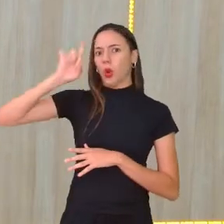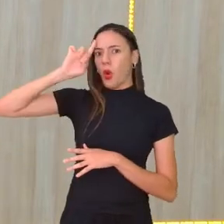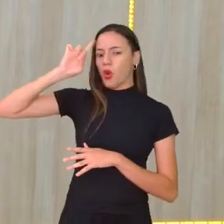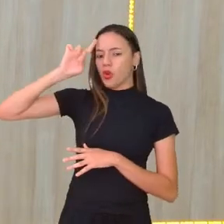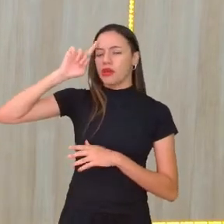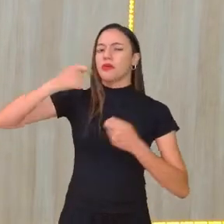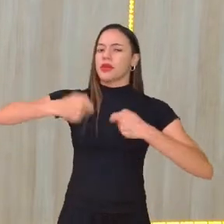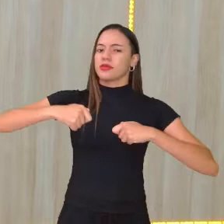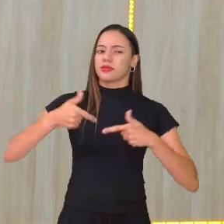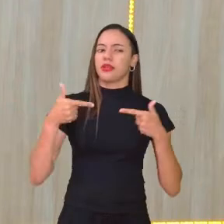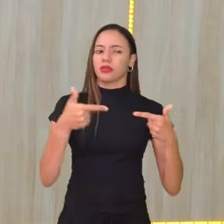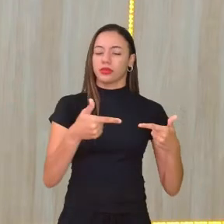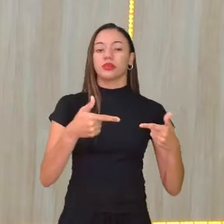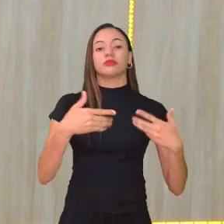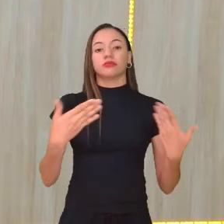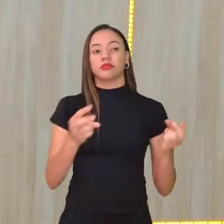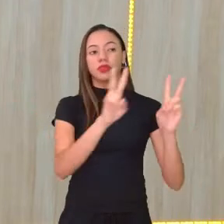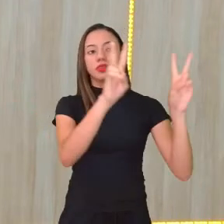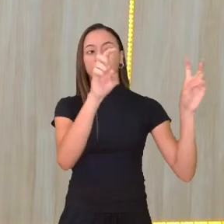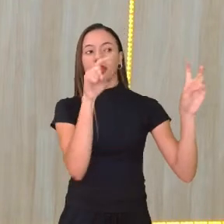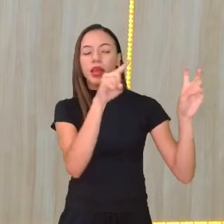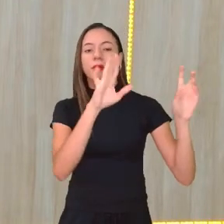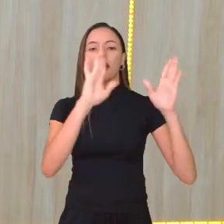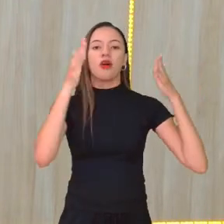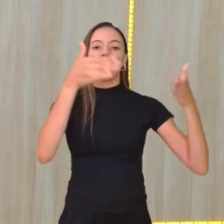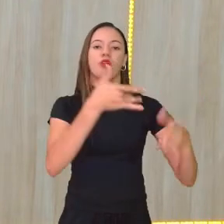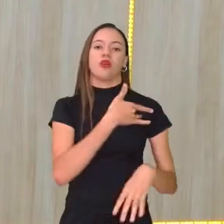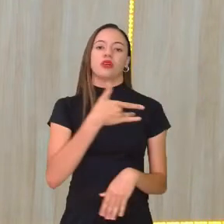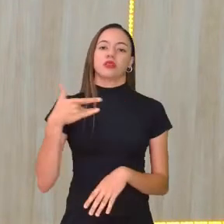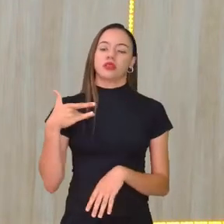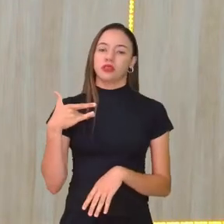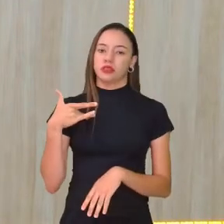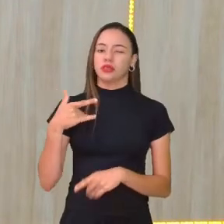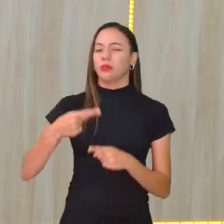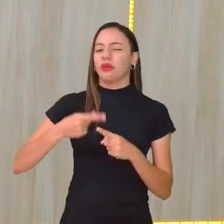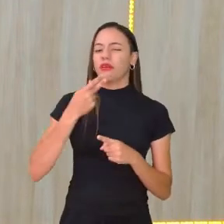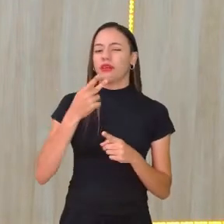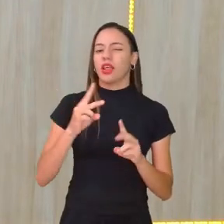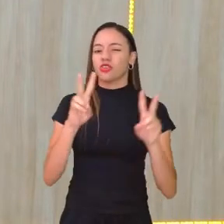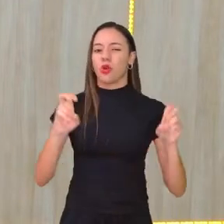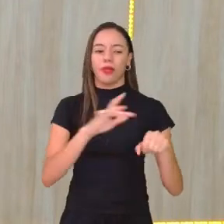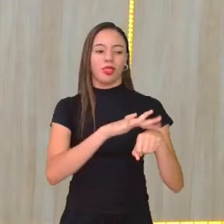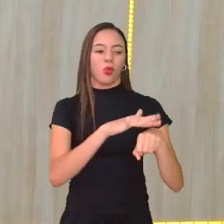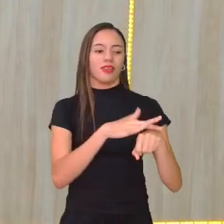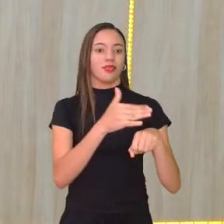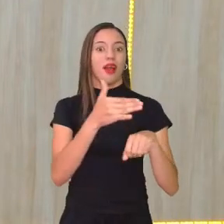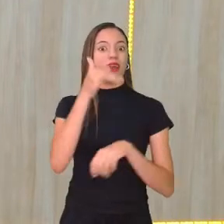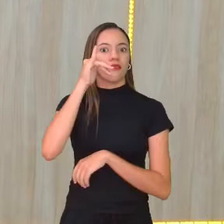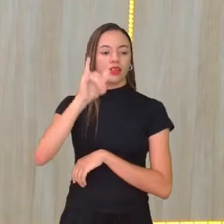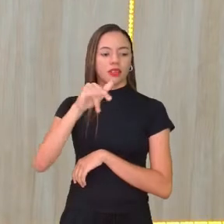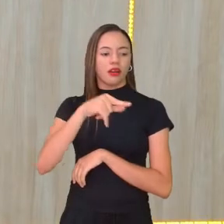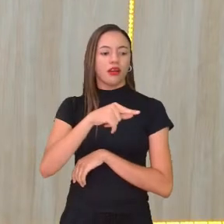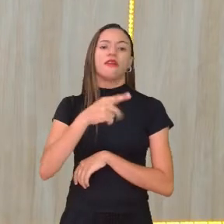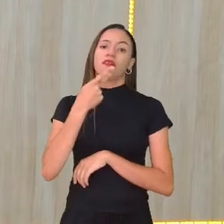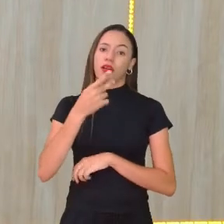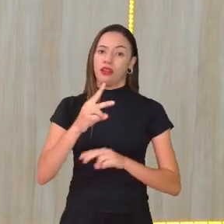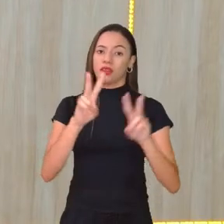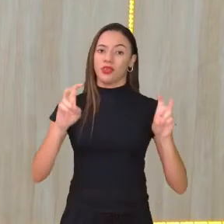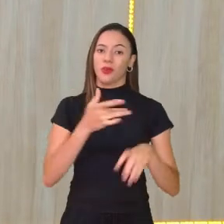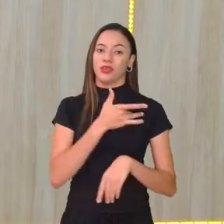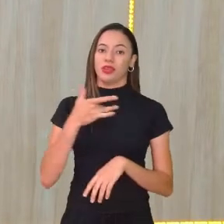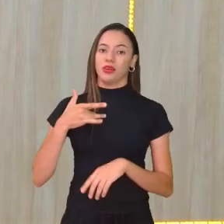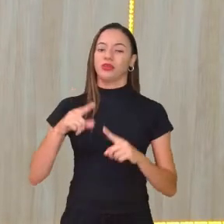que é um tema de saúde, porque falar a respeito de evitar doenças é falar em saúde, mas aí a gente vai trazendo